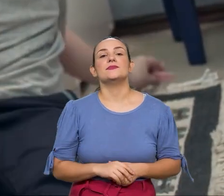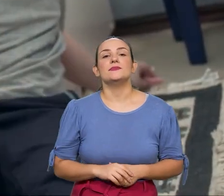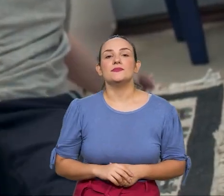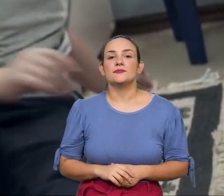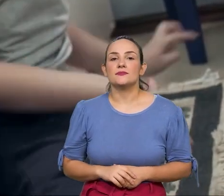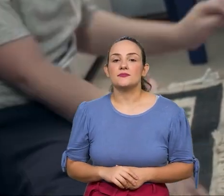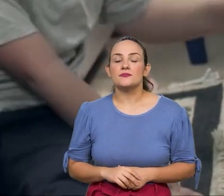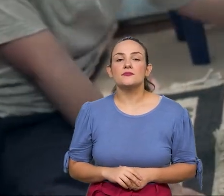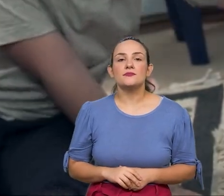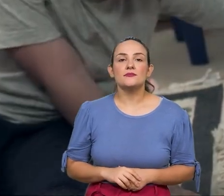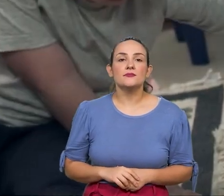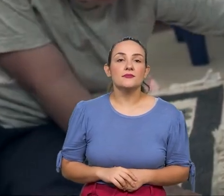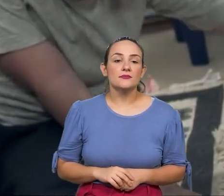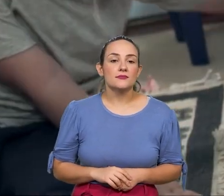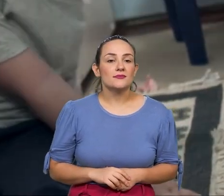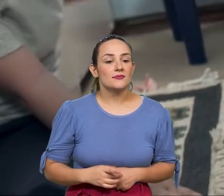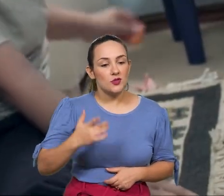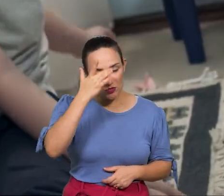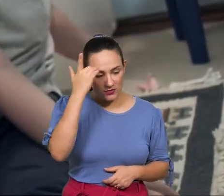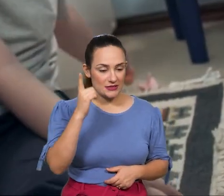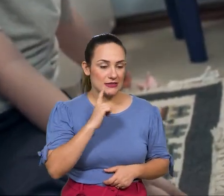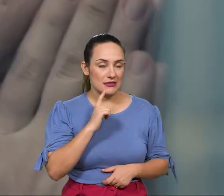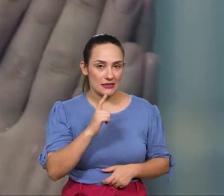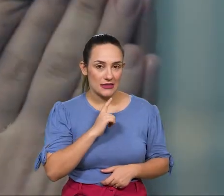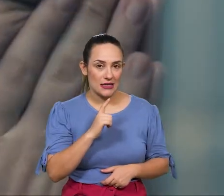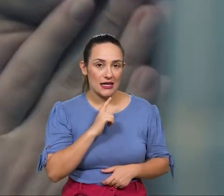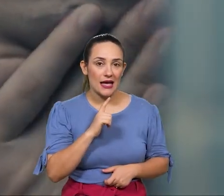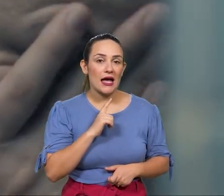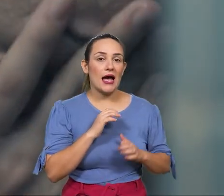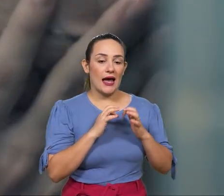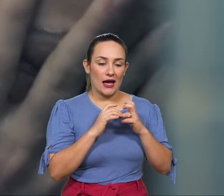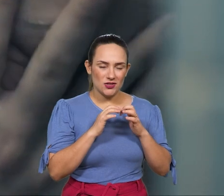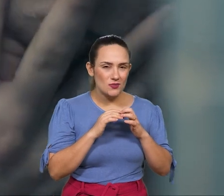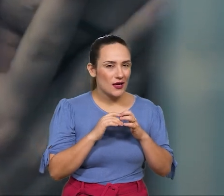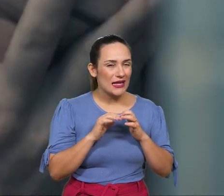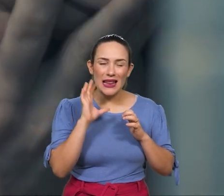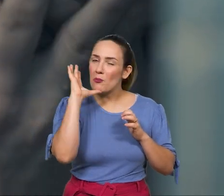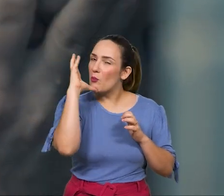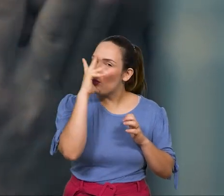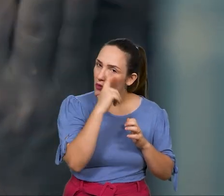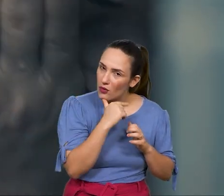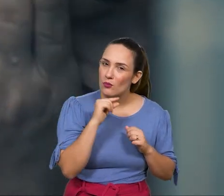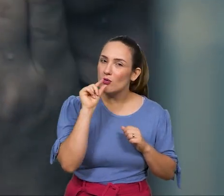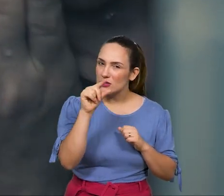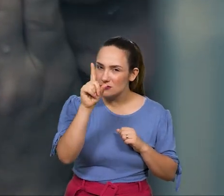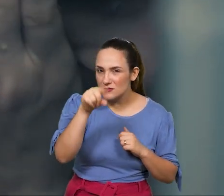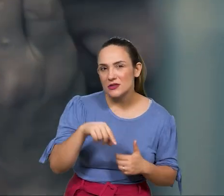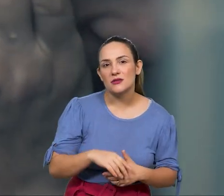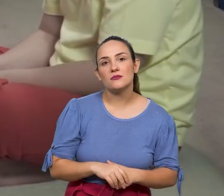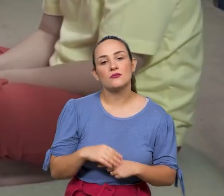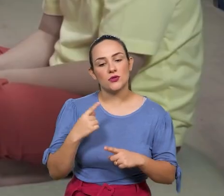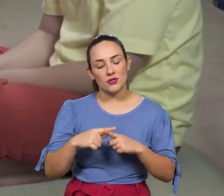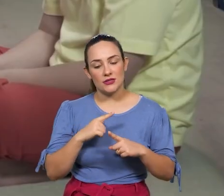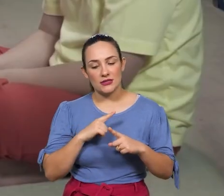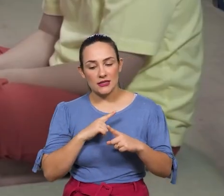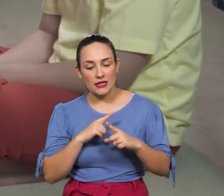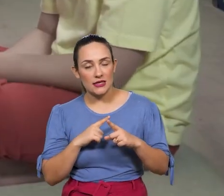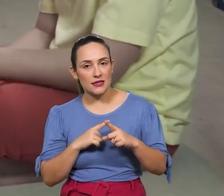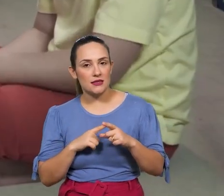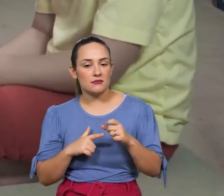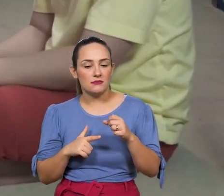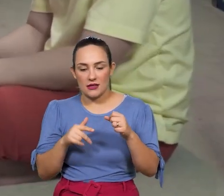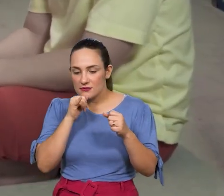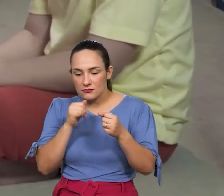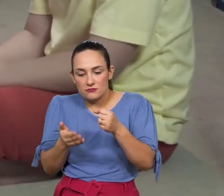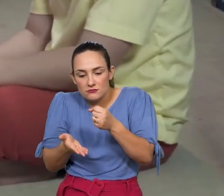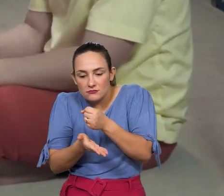né, tem o autismo. Eu acho que é um processo, ele é gradativo. Às vezes, porque tem graus, né,